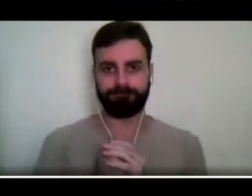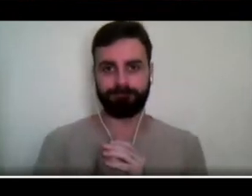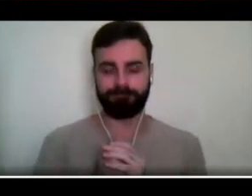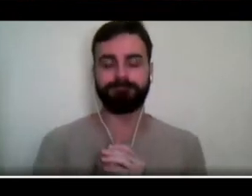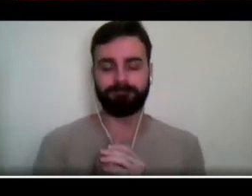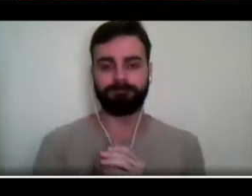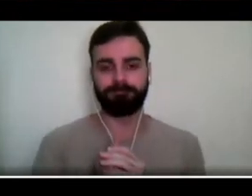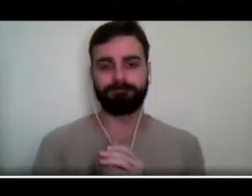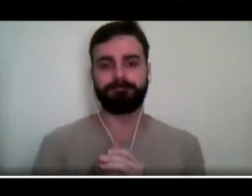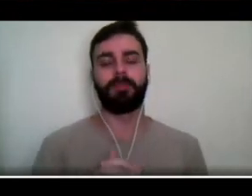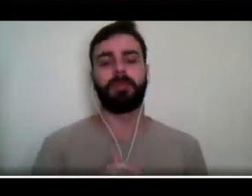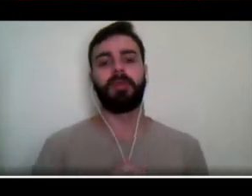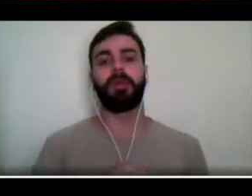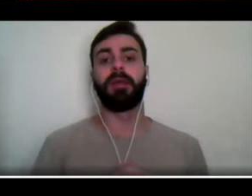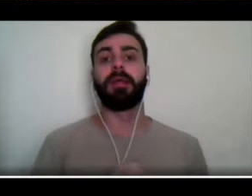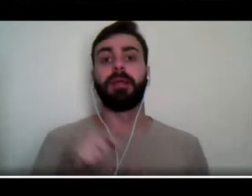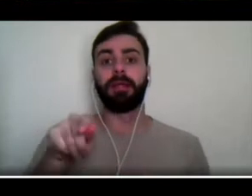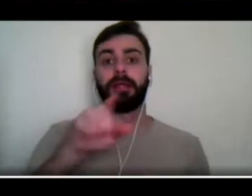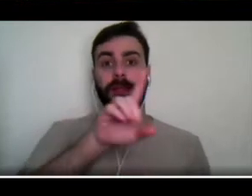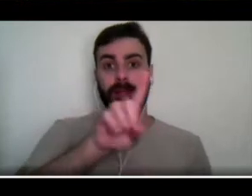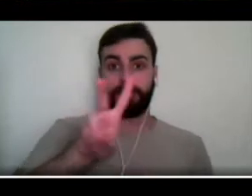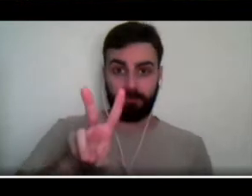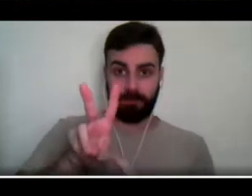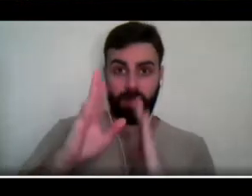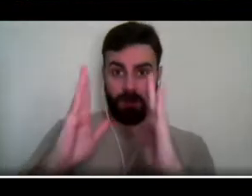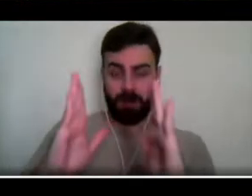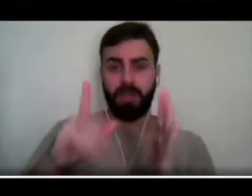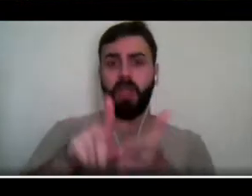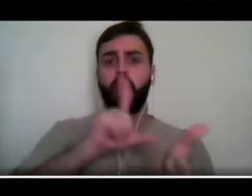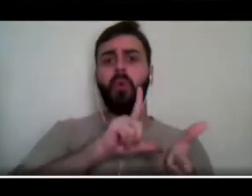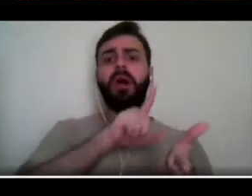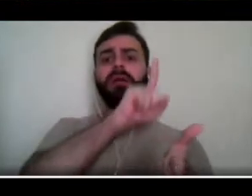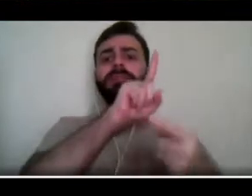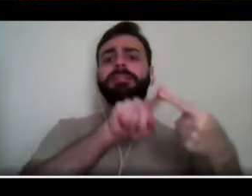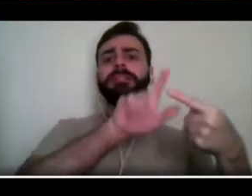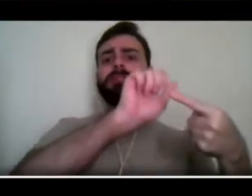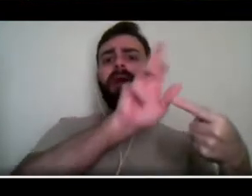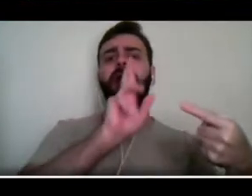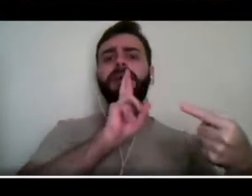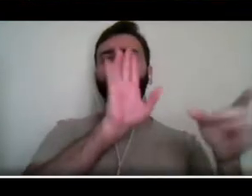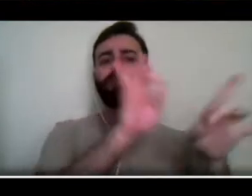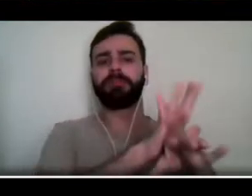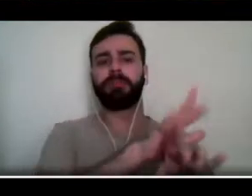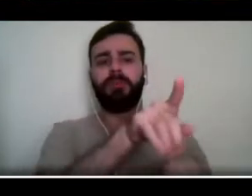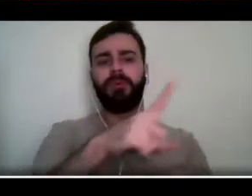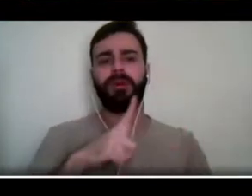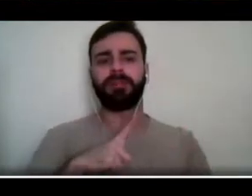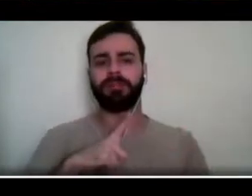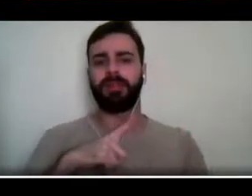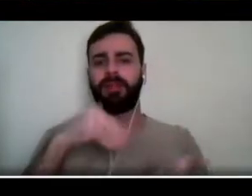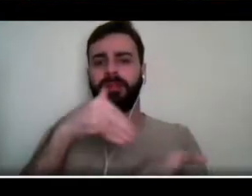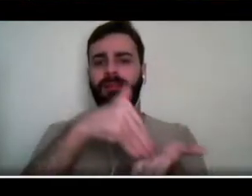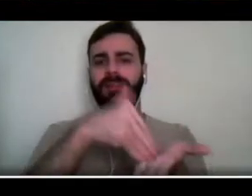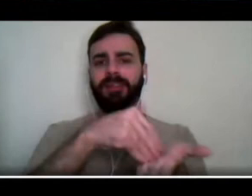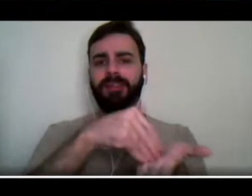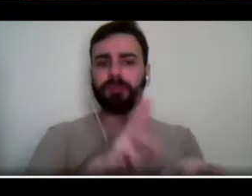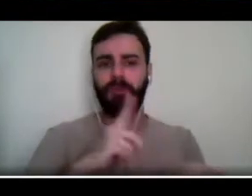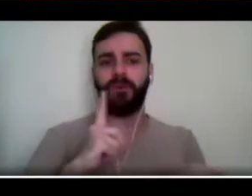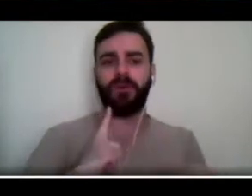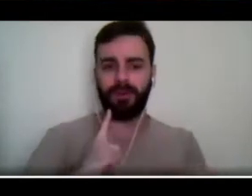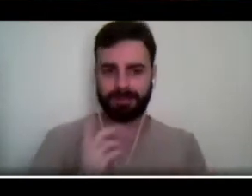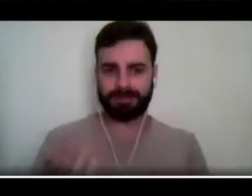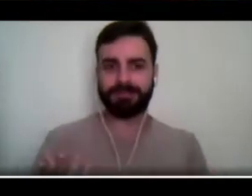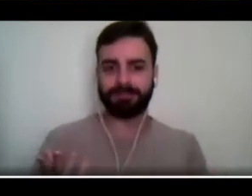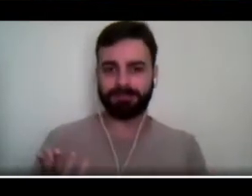da velocidade eu calculei aqui na letra A, ó. Tá aqui o módulo da velocidade. Então, o que eu tenho que fazer é derivar isso aqui no